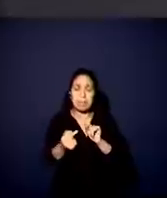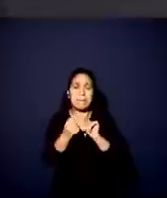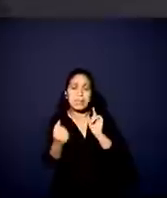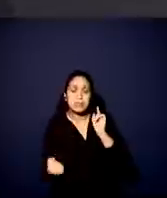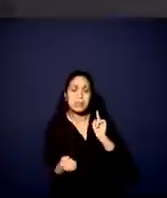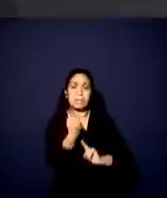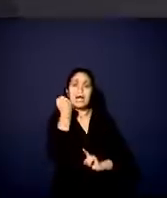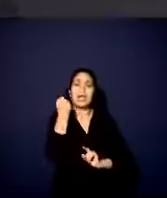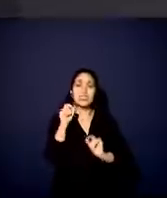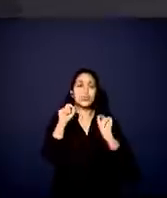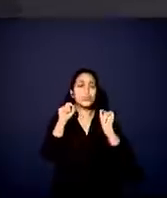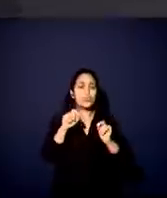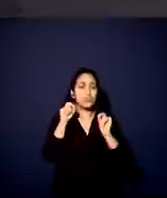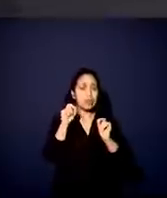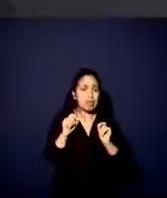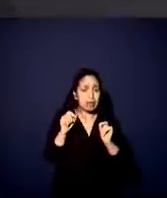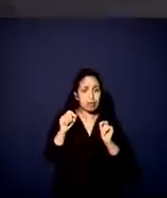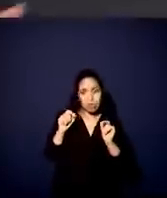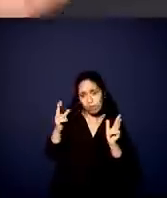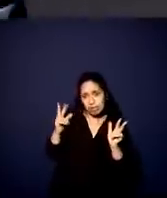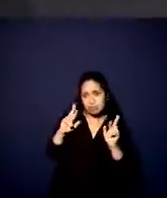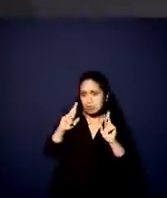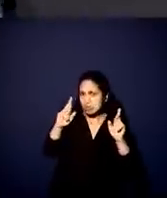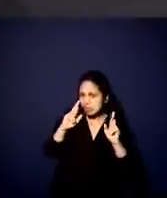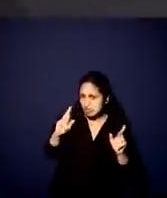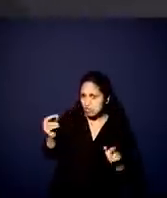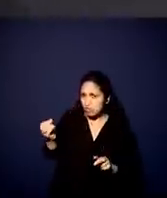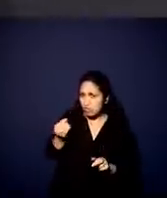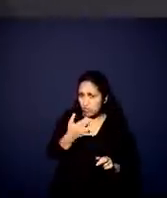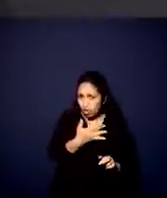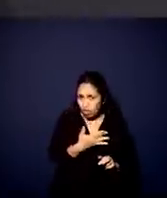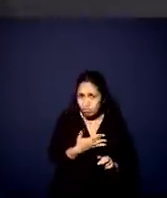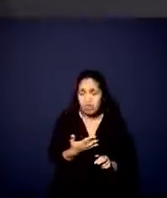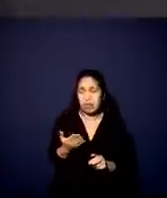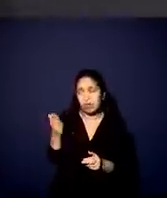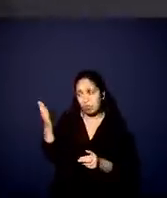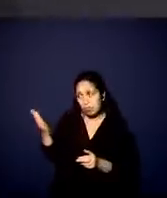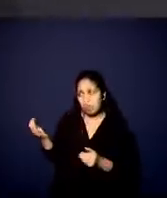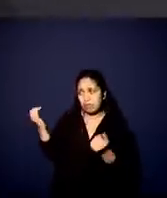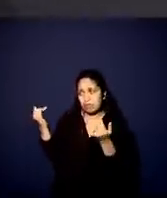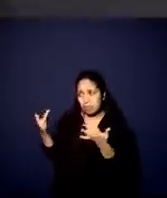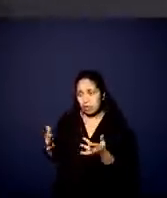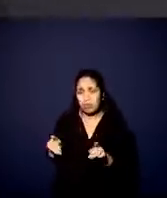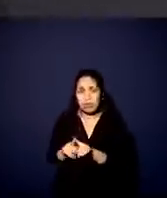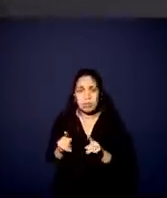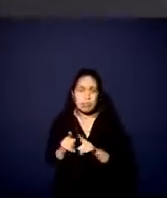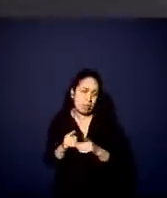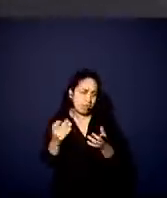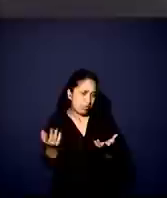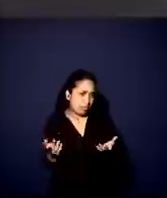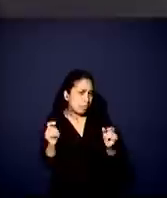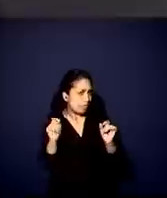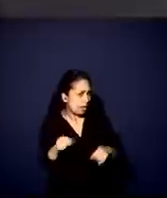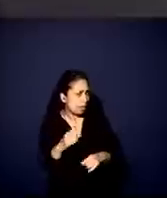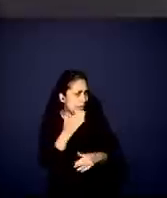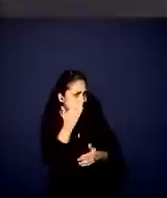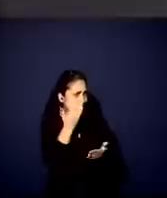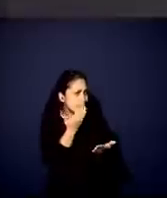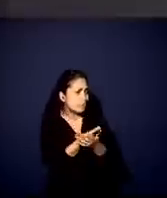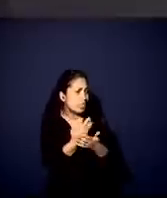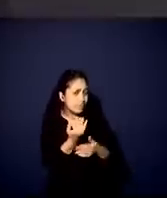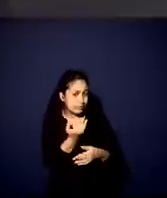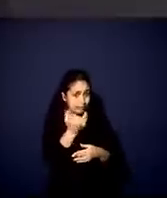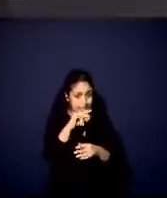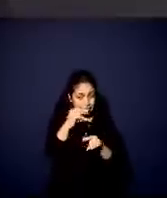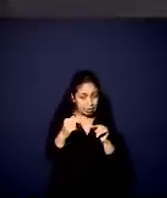sobre as novas expectativas se Elas irão como loiro descreveu também ela existem bons motivos para a gente acreditar que se